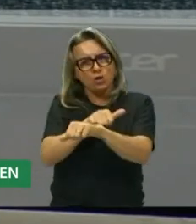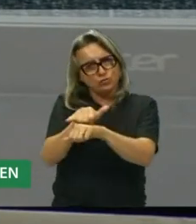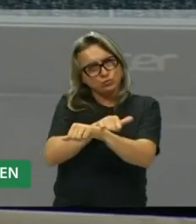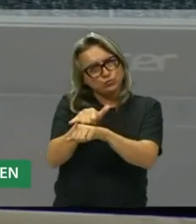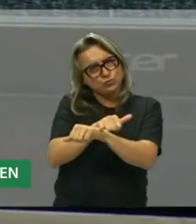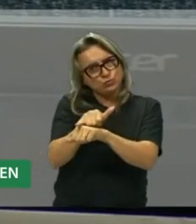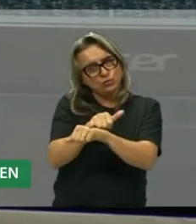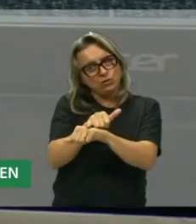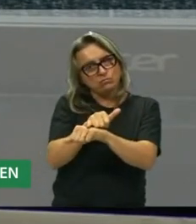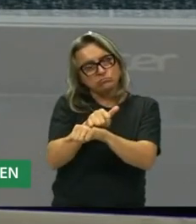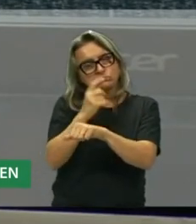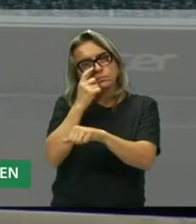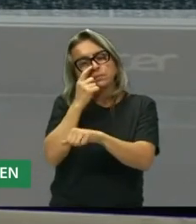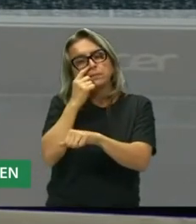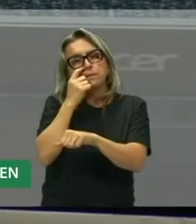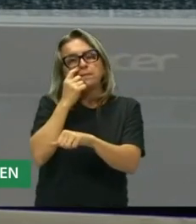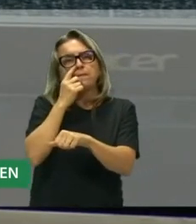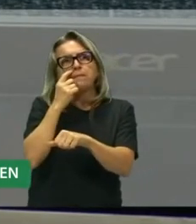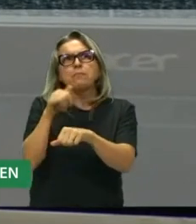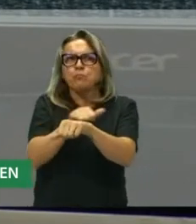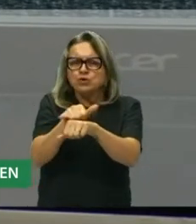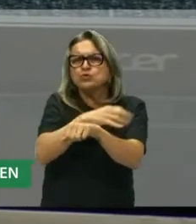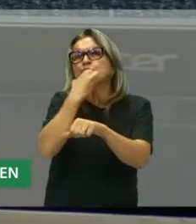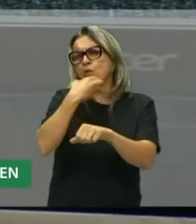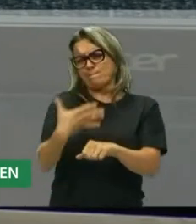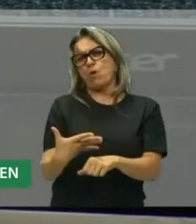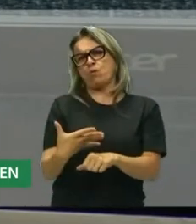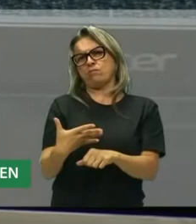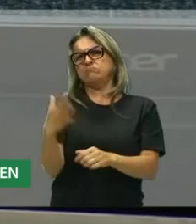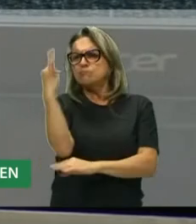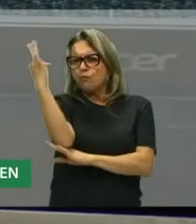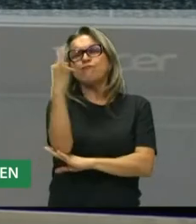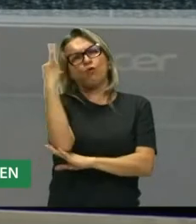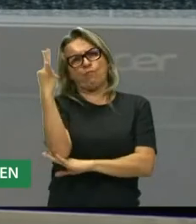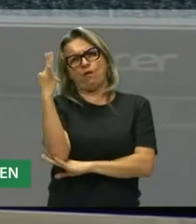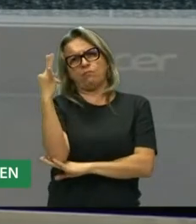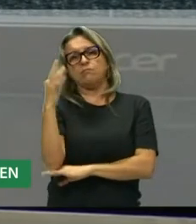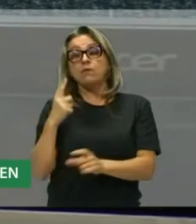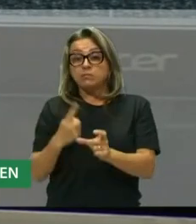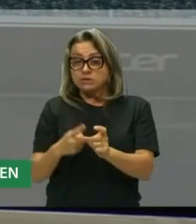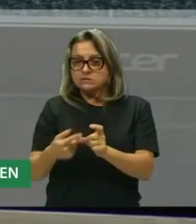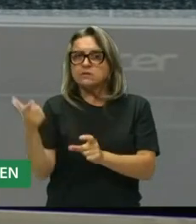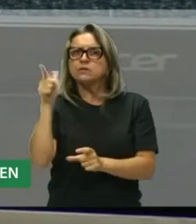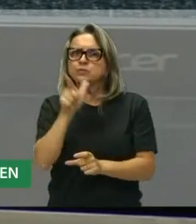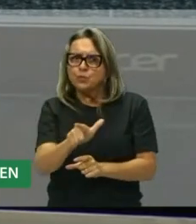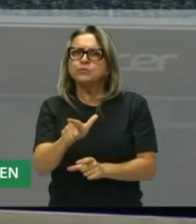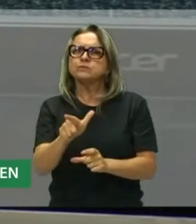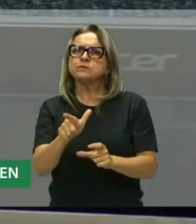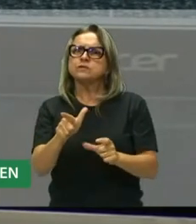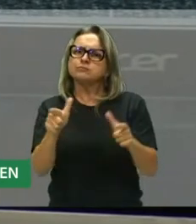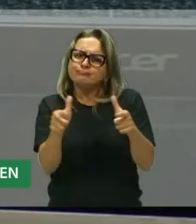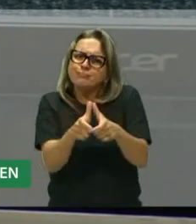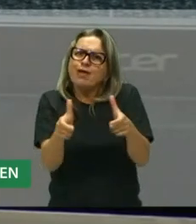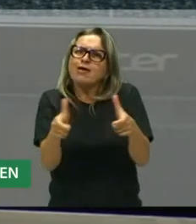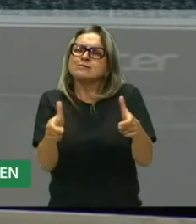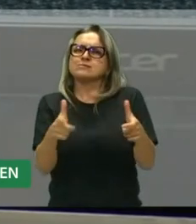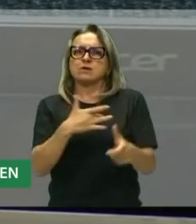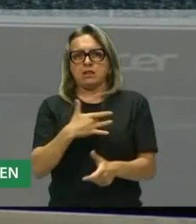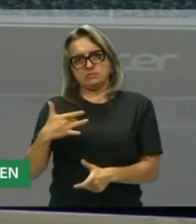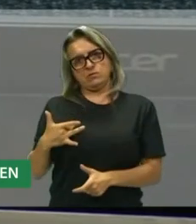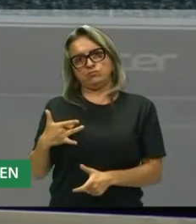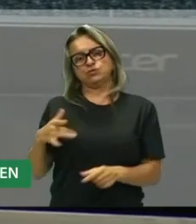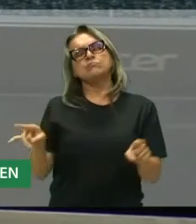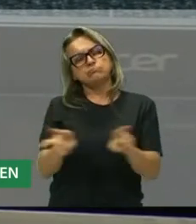querer encantar ninguém, o melhor meio para poder a cidade crescer na sua saúde e, naturalmente, com o nome do nosso